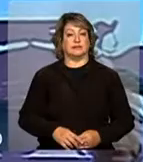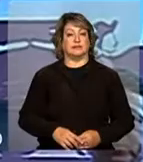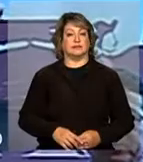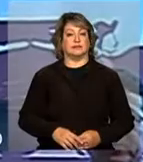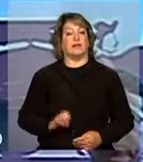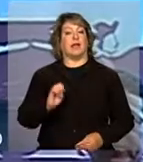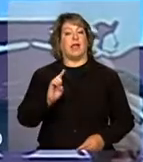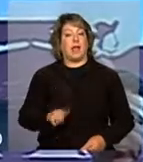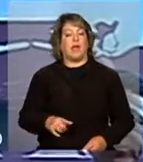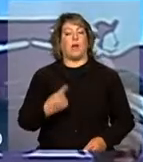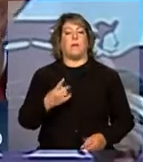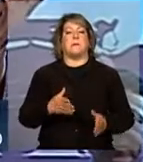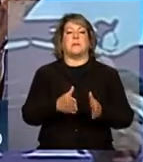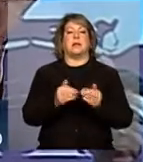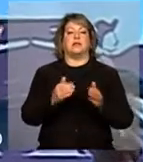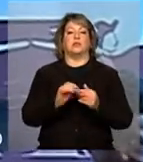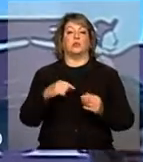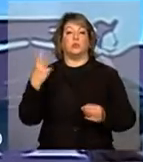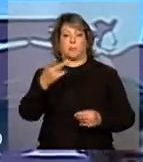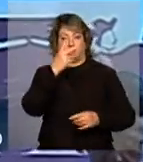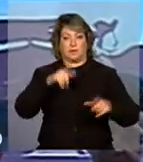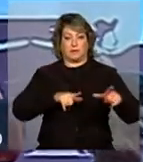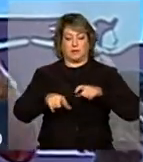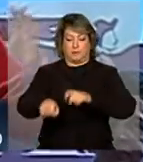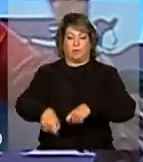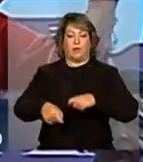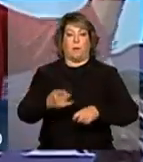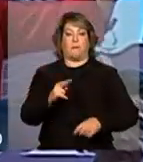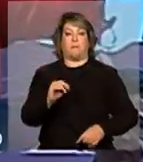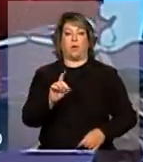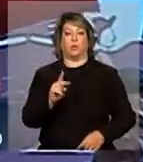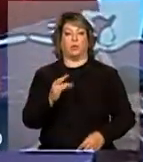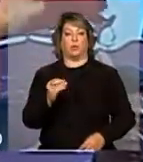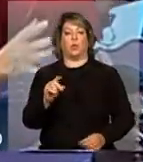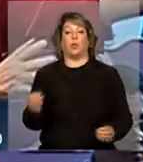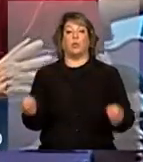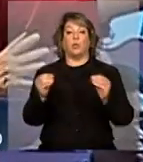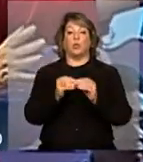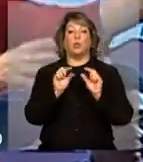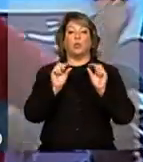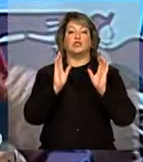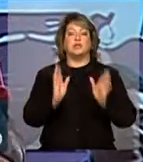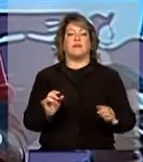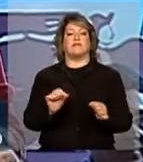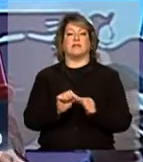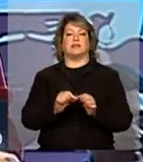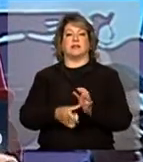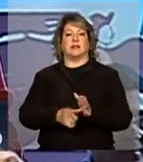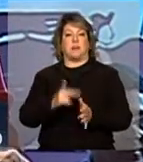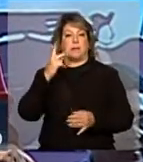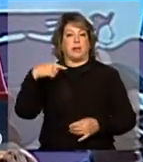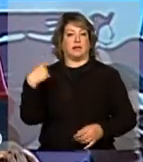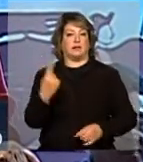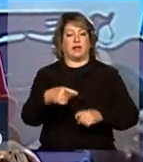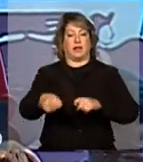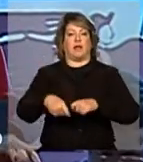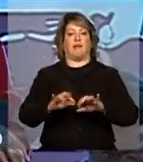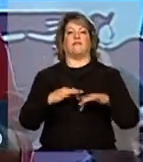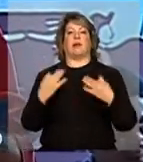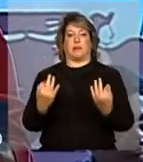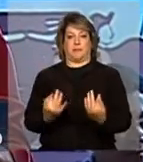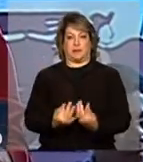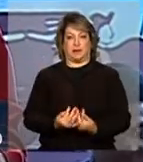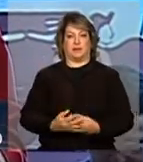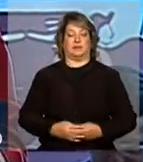um pleito dos produtores que completa aquilo que nós já fizemos para os agricultores familiares.